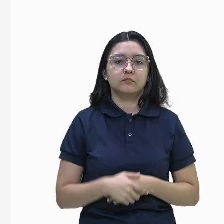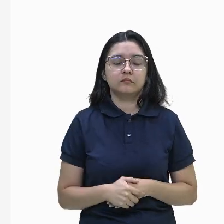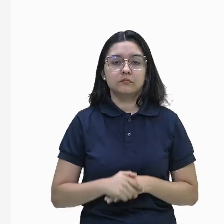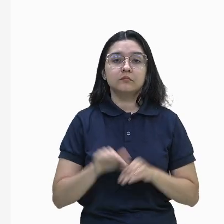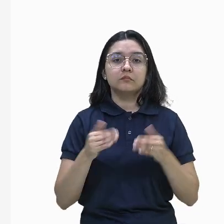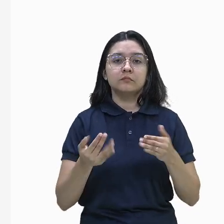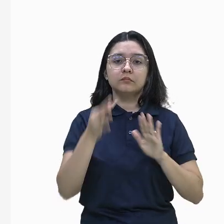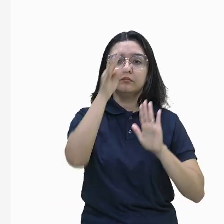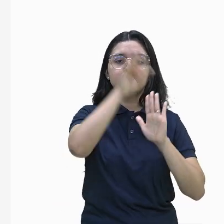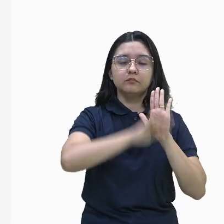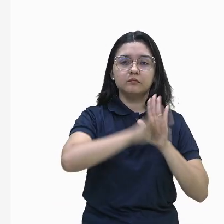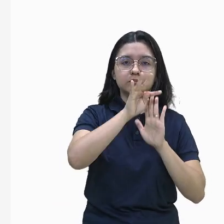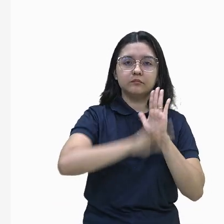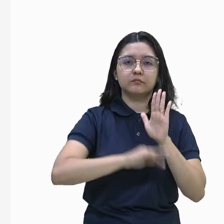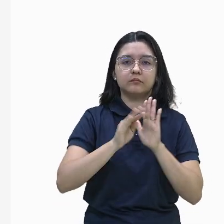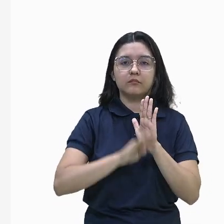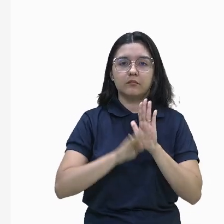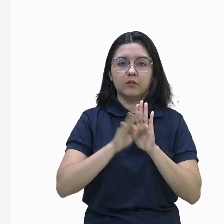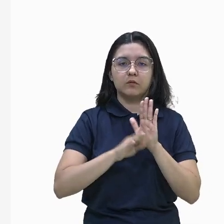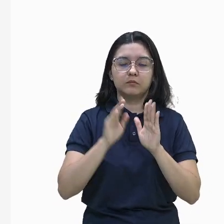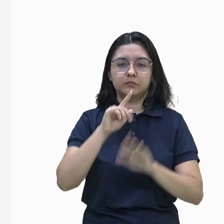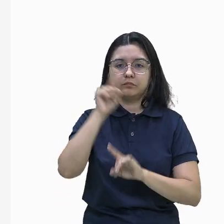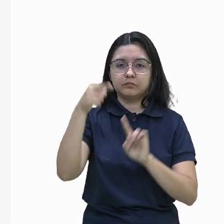são textos para serem